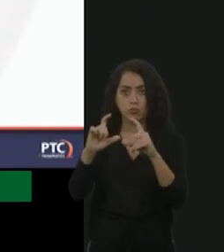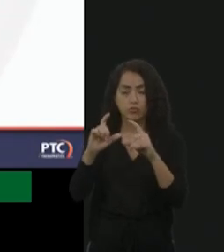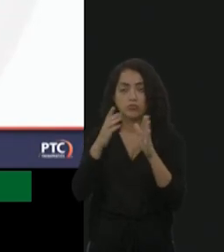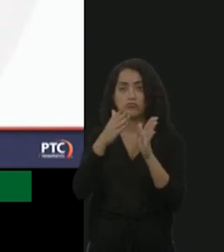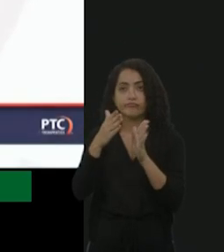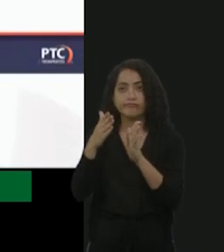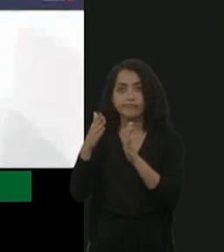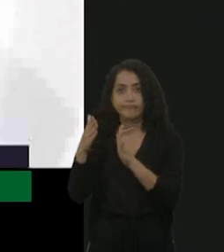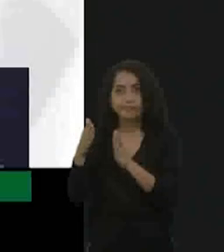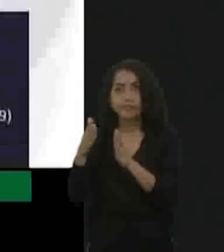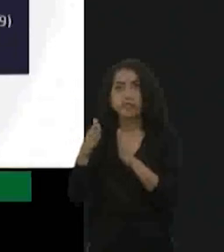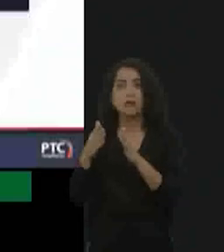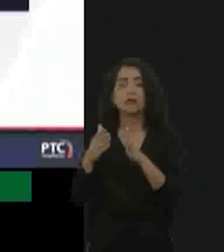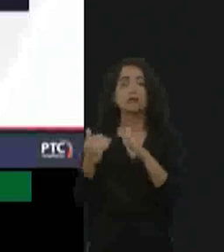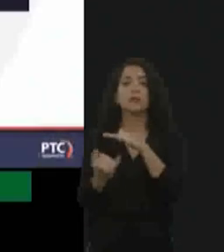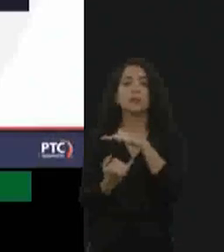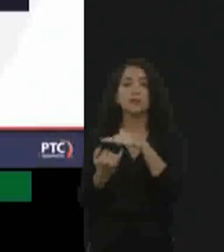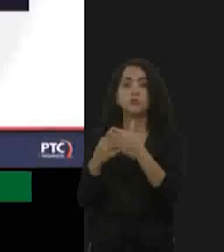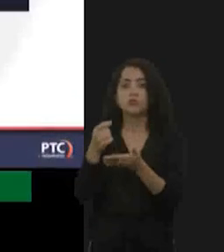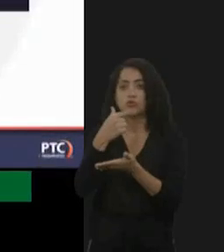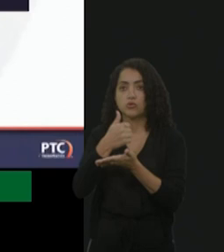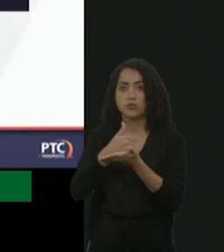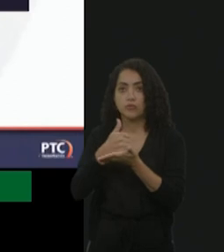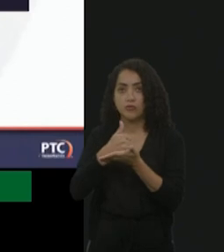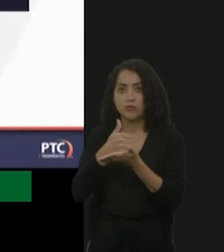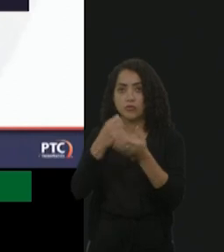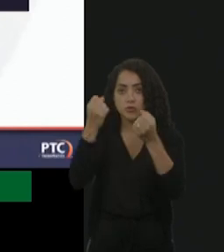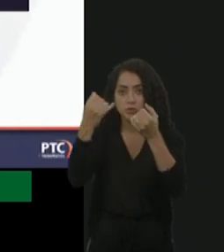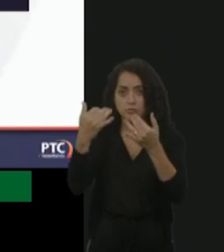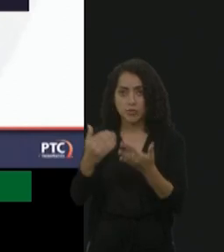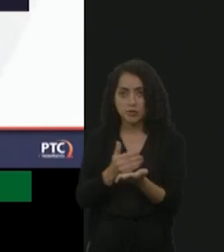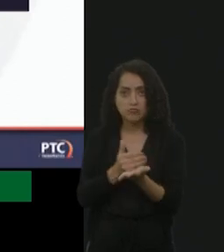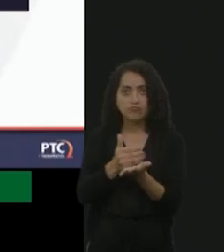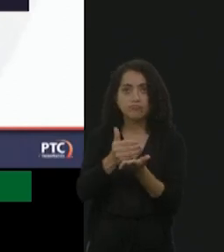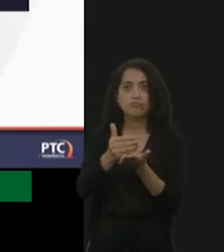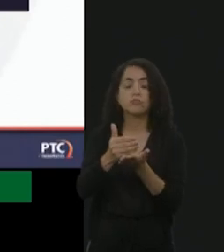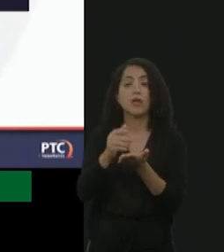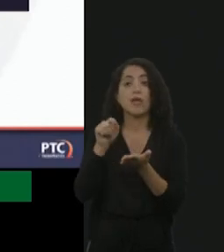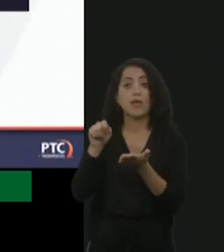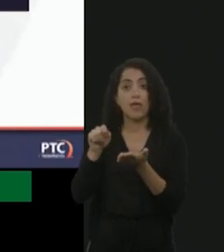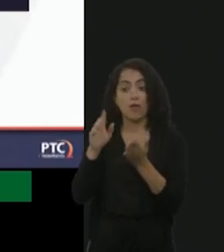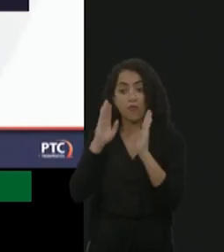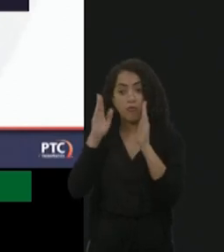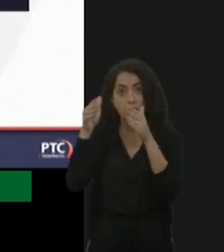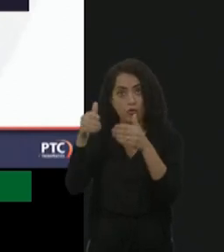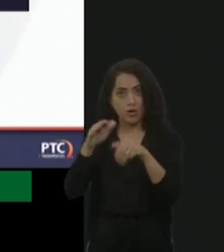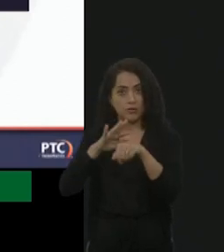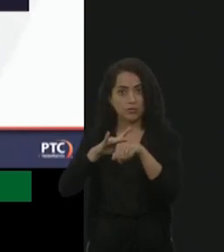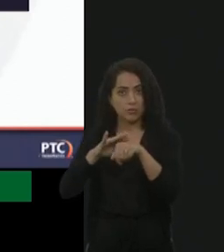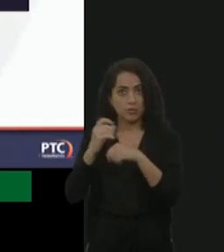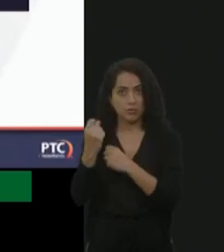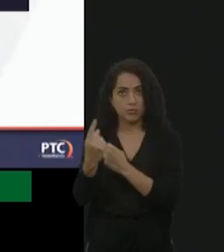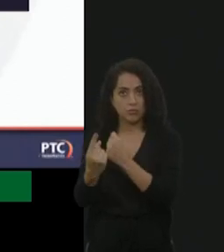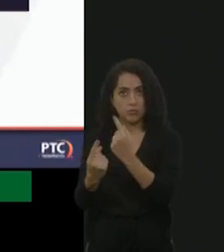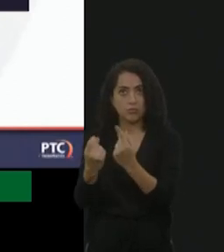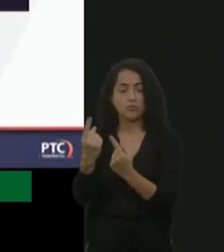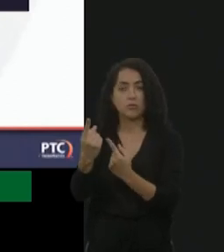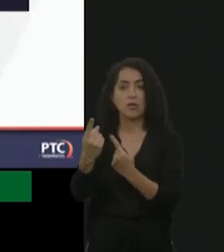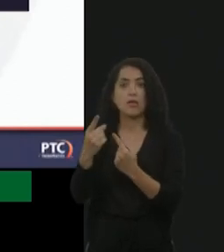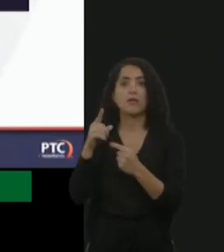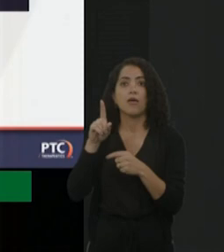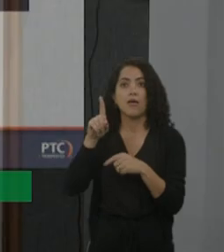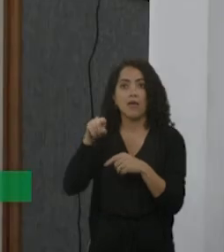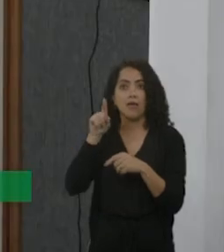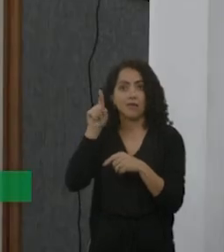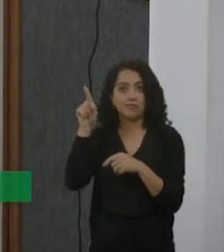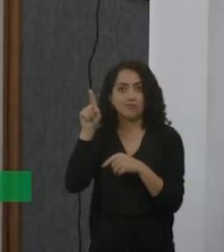Farmacêutica. Só dando uma introdução breve, a PTC Farmacêutica é uma indústria focada em doenças raras, americana, está